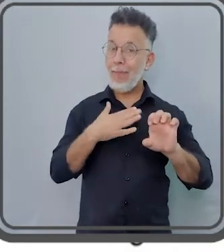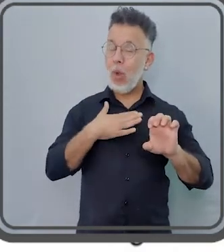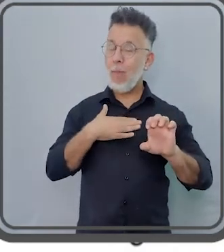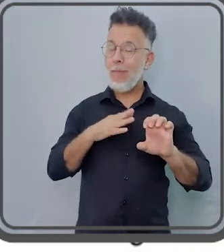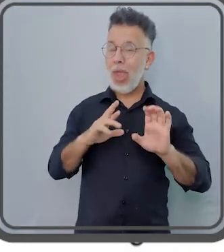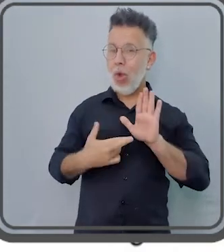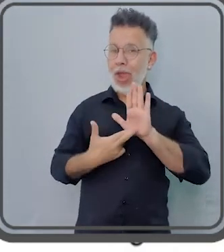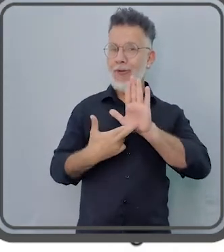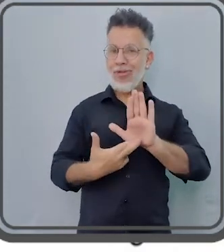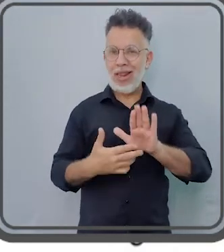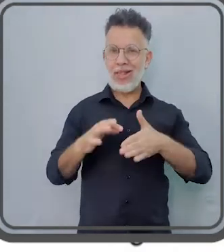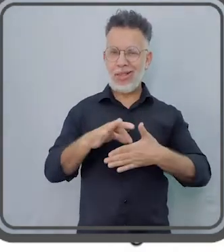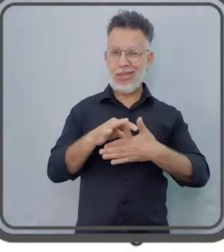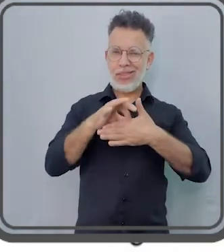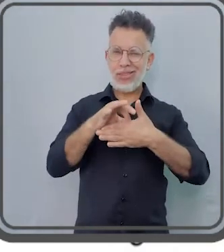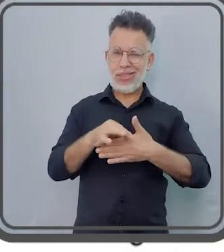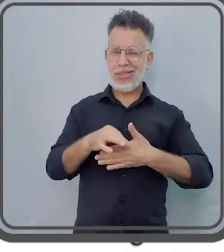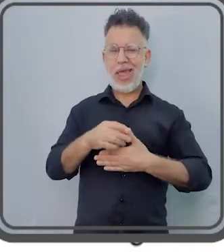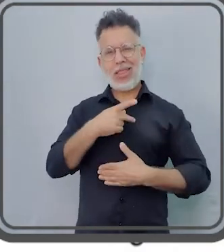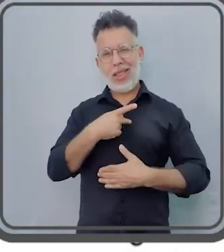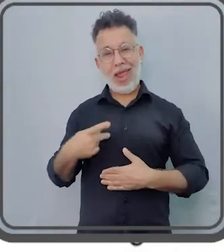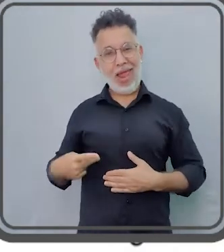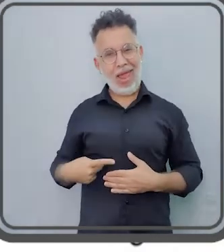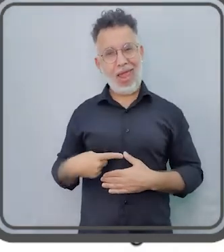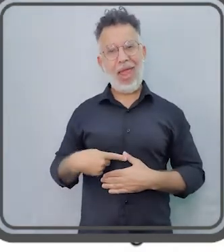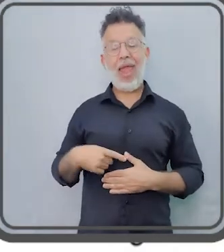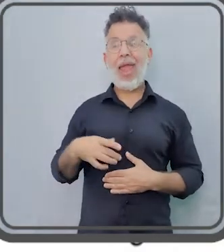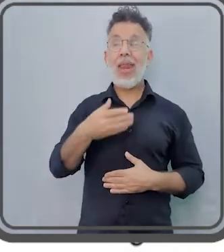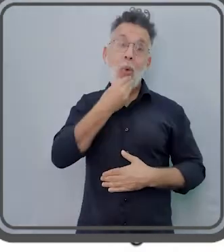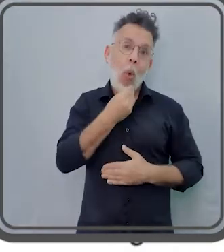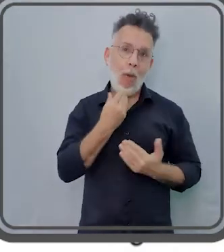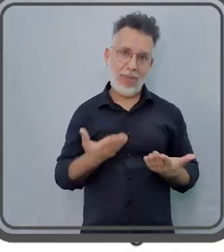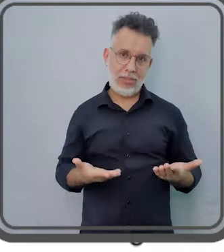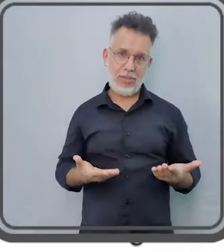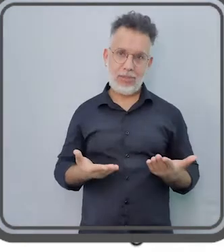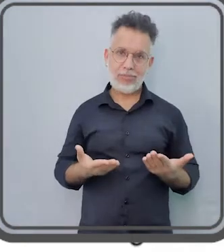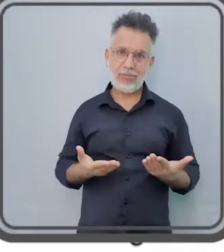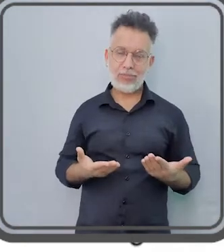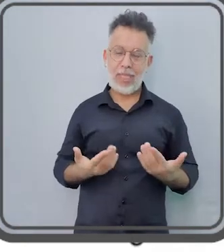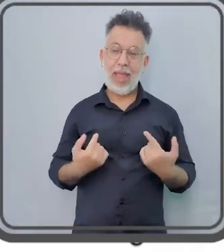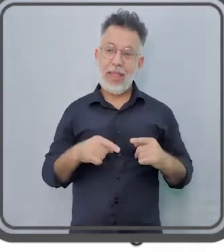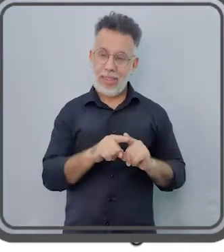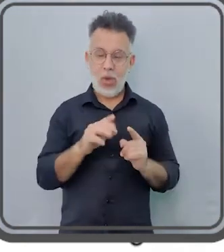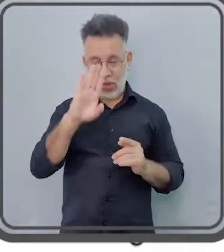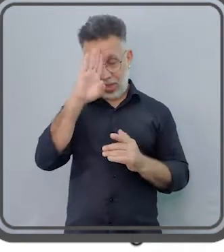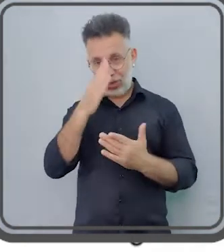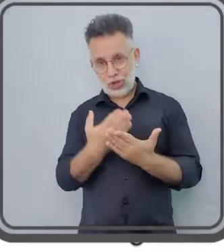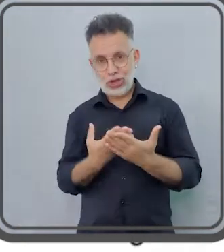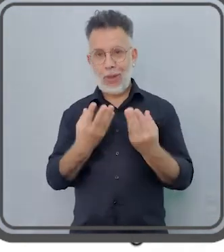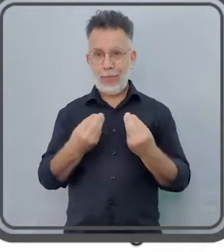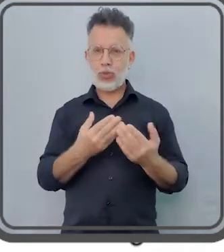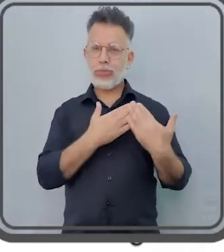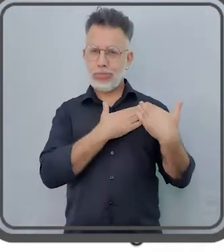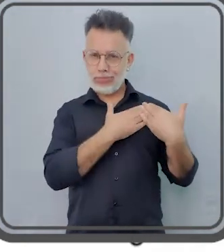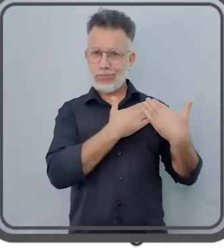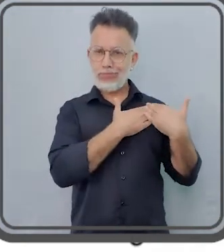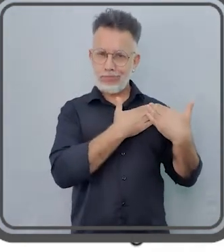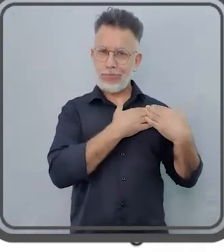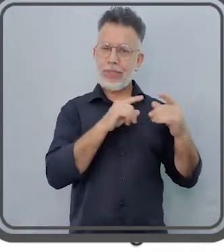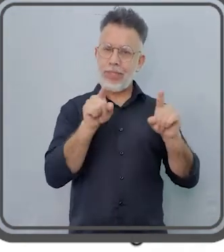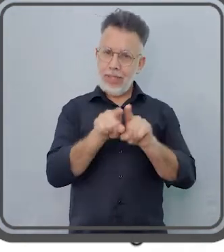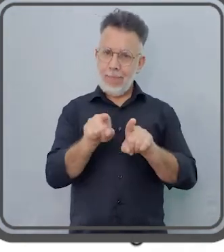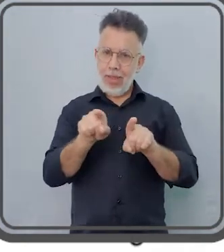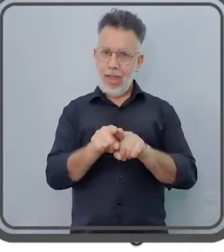liderança, de CEO, eram masculinos, assim, sabe? Então eu acredito muito nesse papel também do